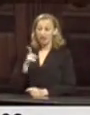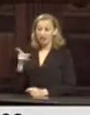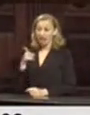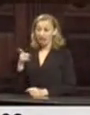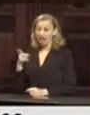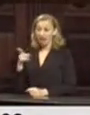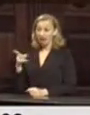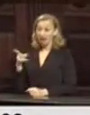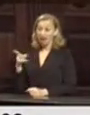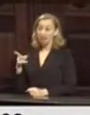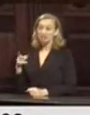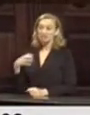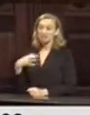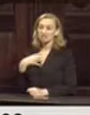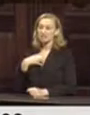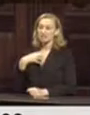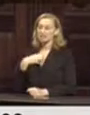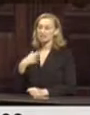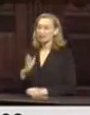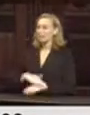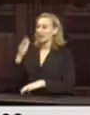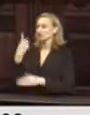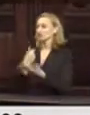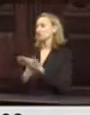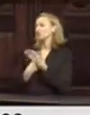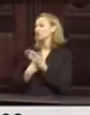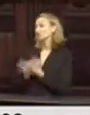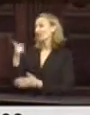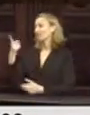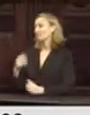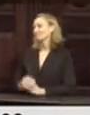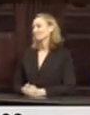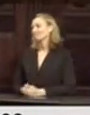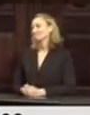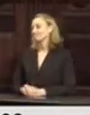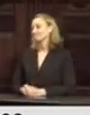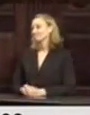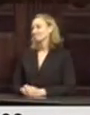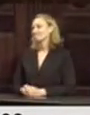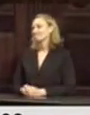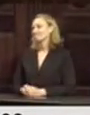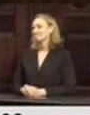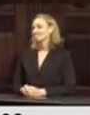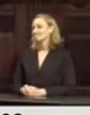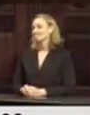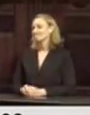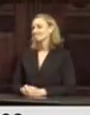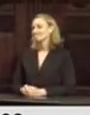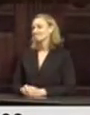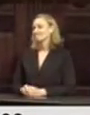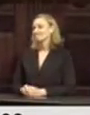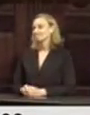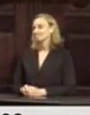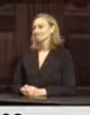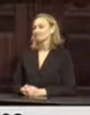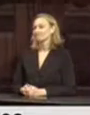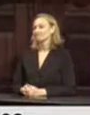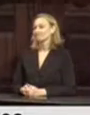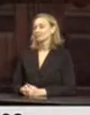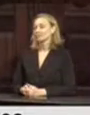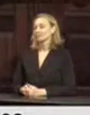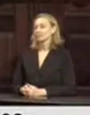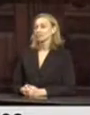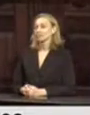sentem mais protegidos pelos bloqueios que fazem nos logradouros, pelo